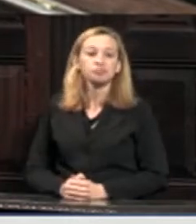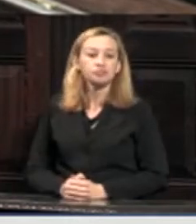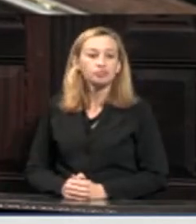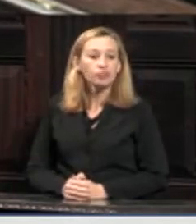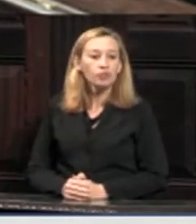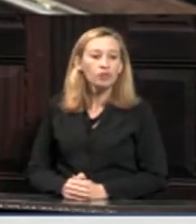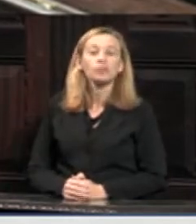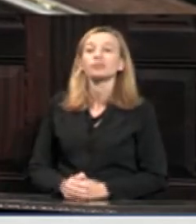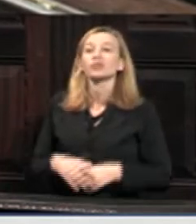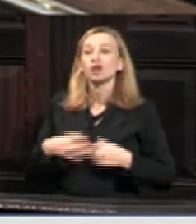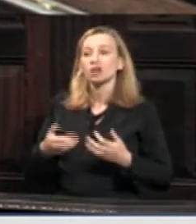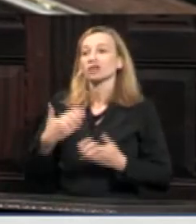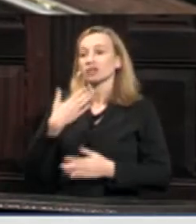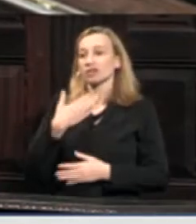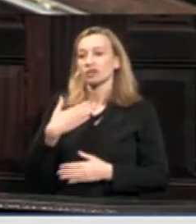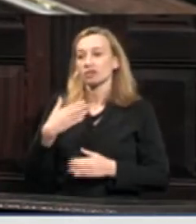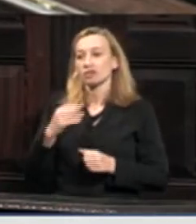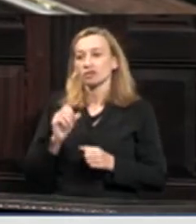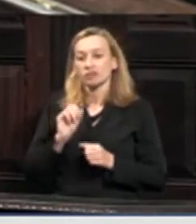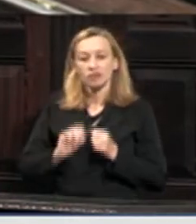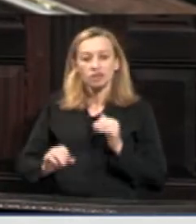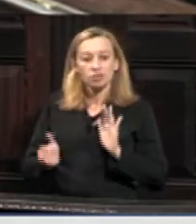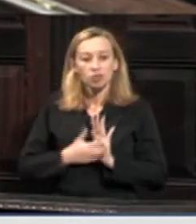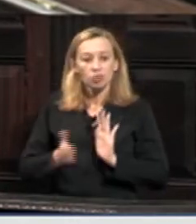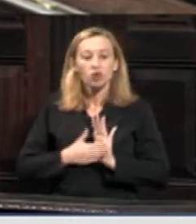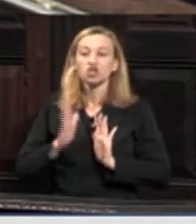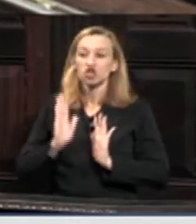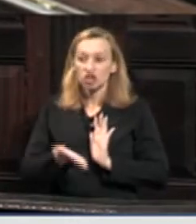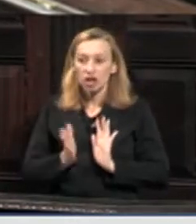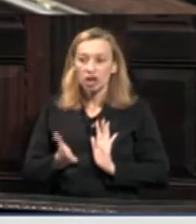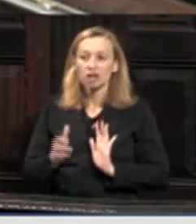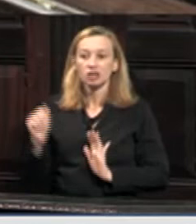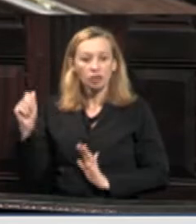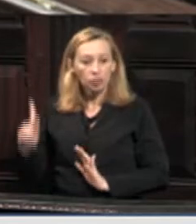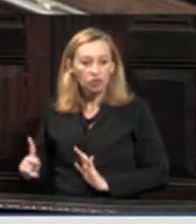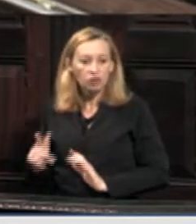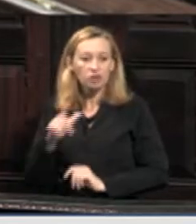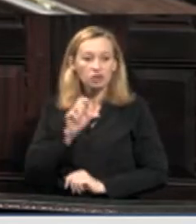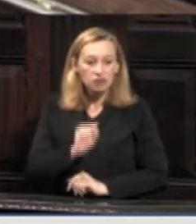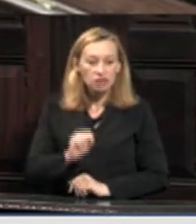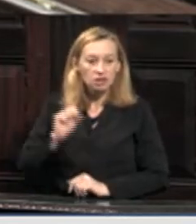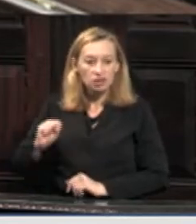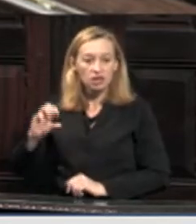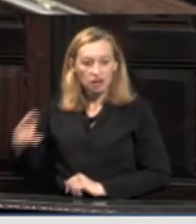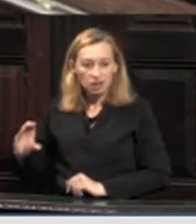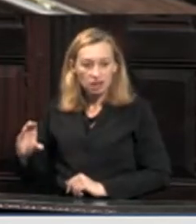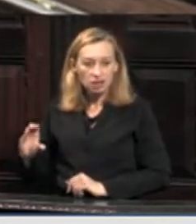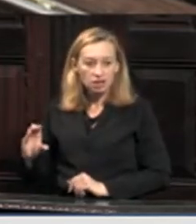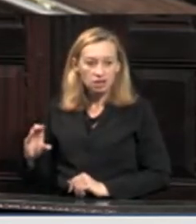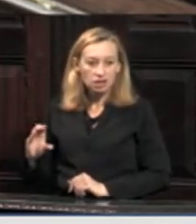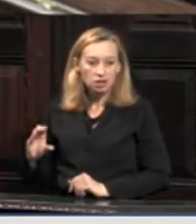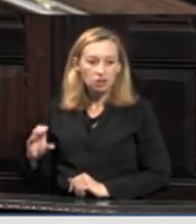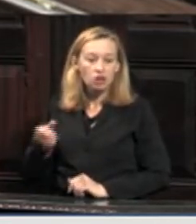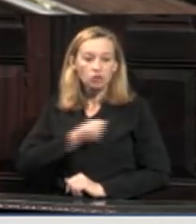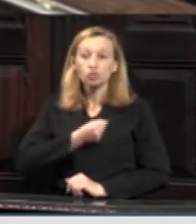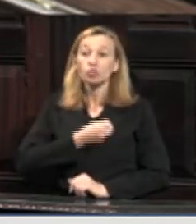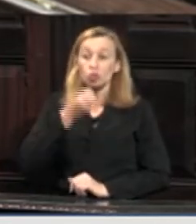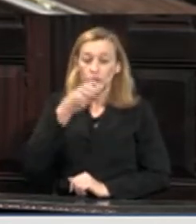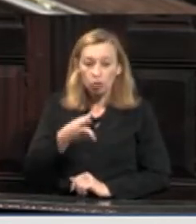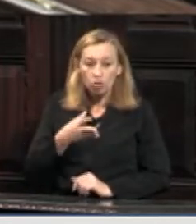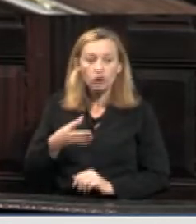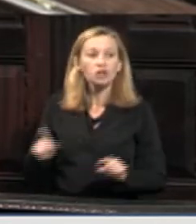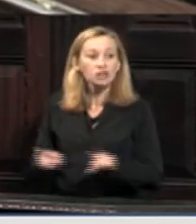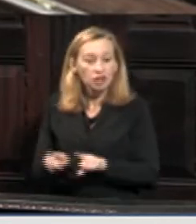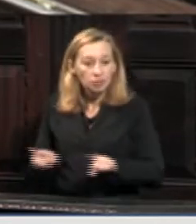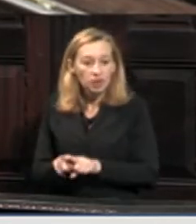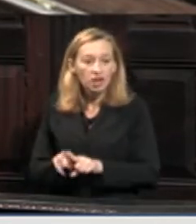Então, eu queria fazer uma proposta, que já que essa casa aprovou por unanimidade o PCCS, que a gente, por unanimidade também, uma emenda assinada